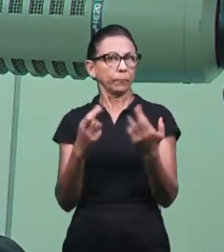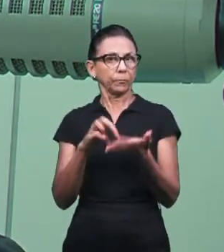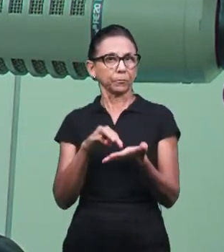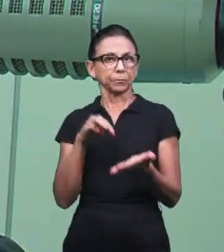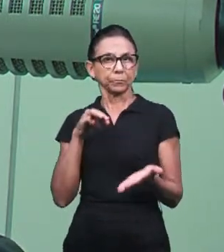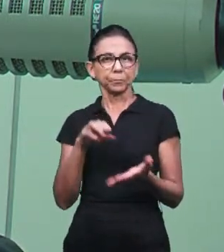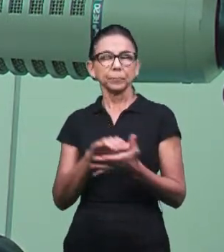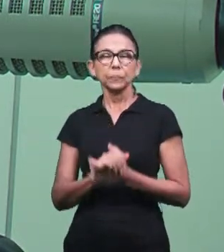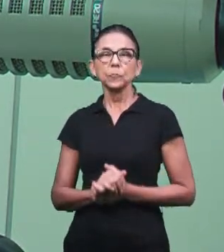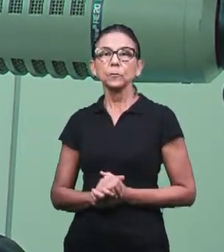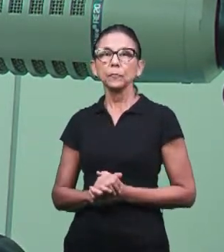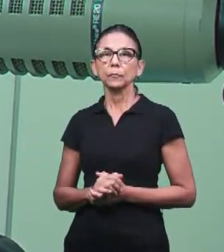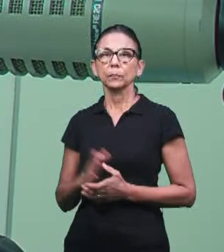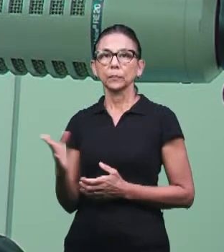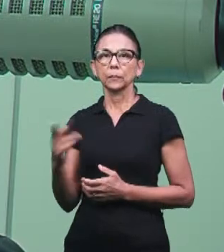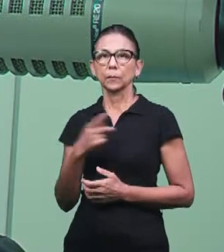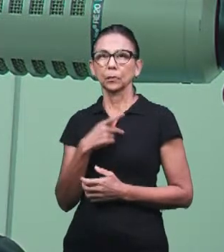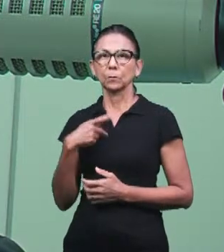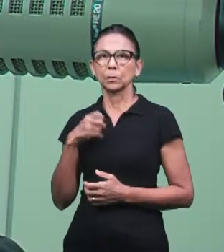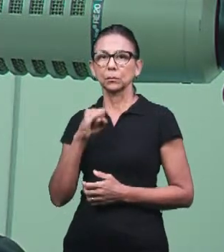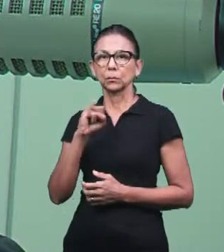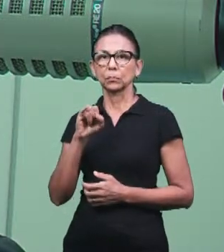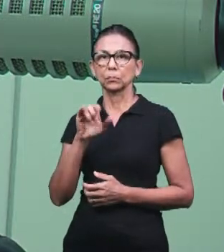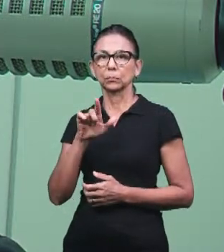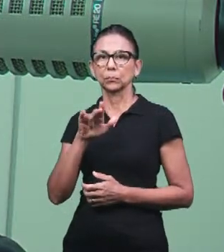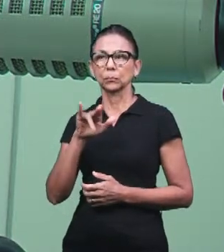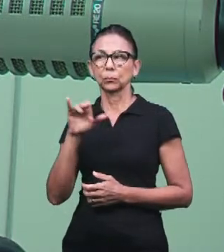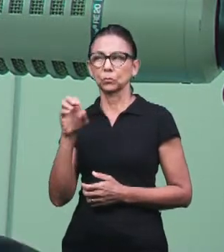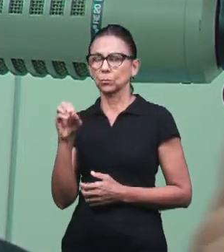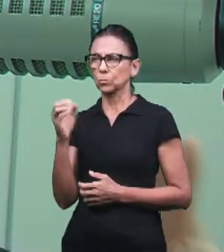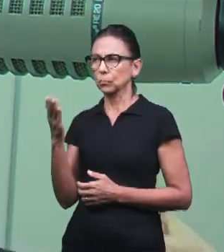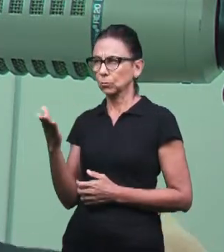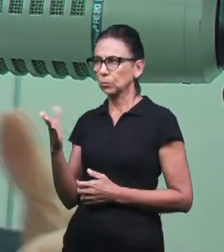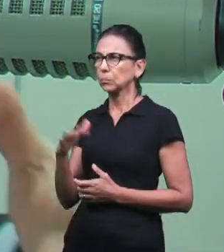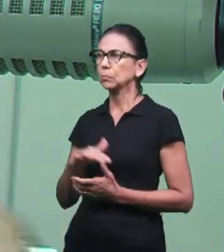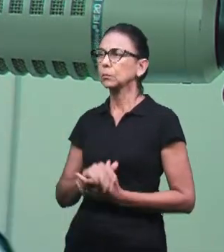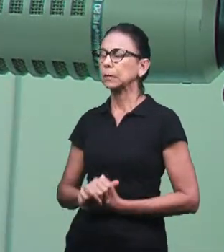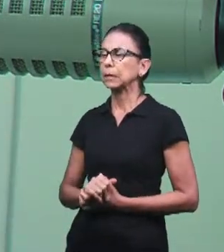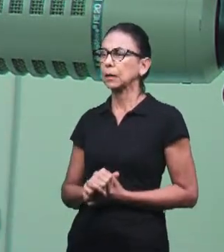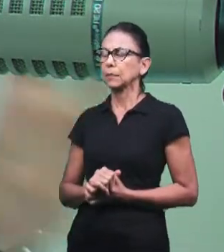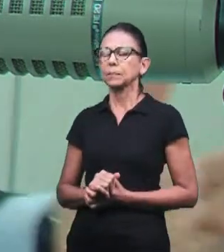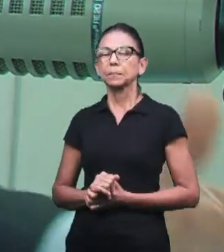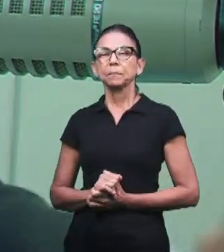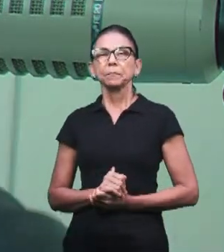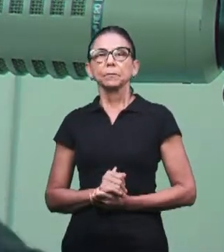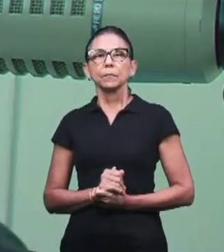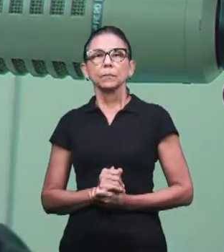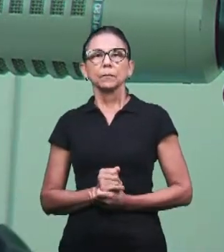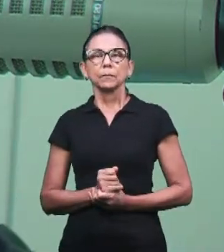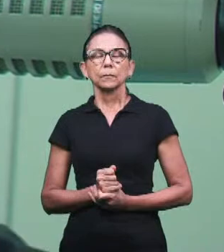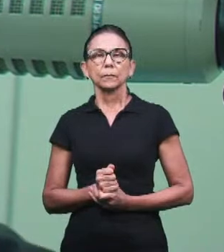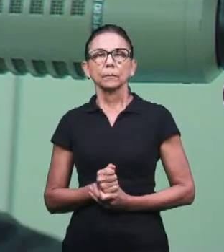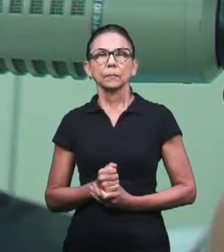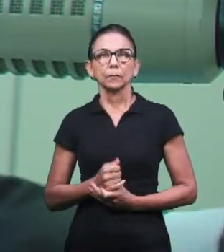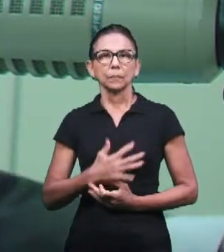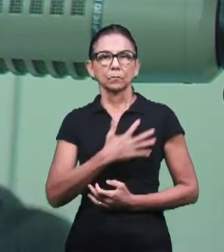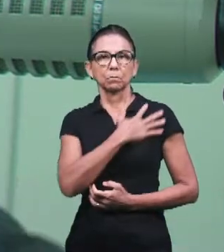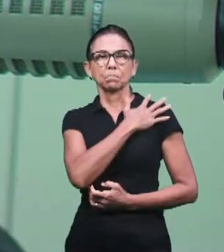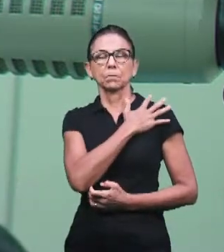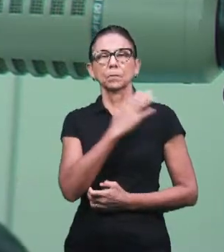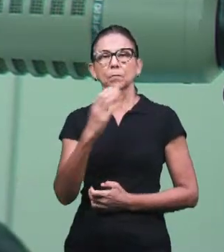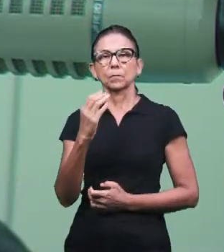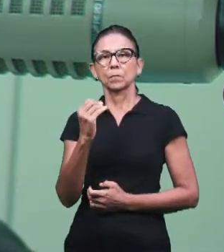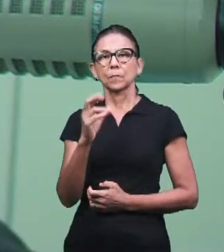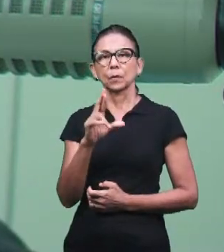Polícia Militar nativa na época, né, pastor? Então coordenou como pastor e